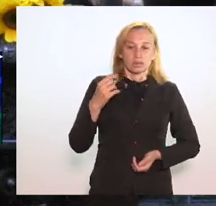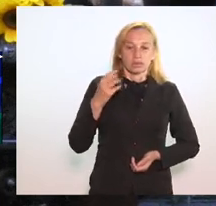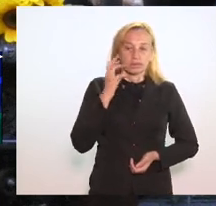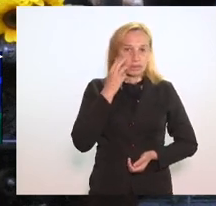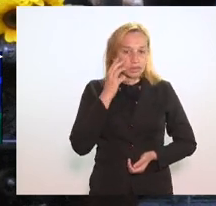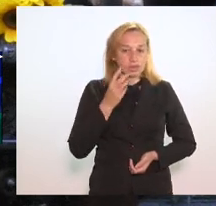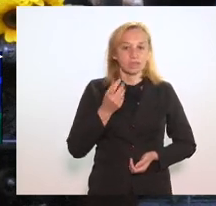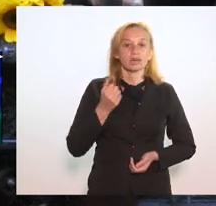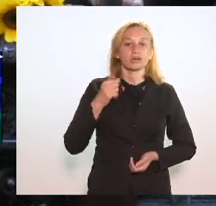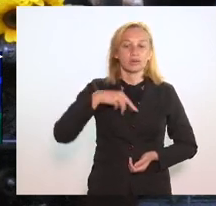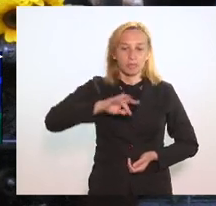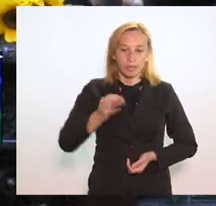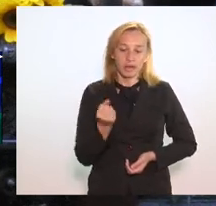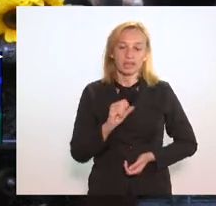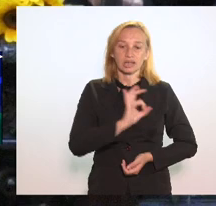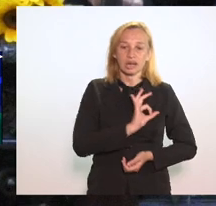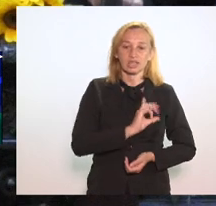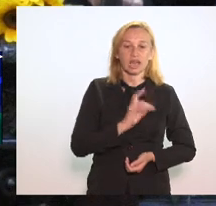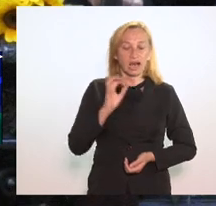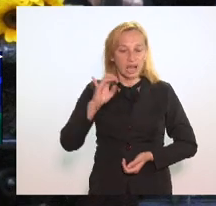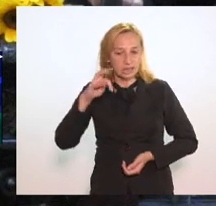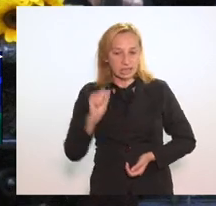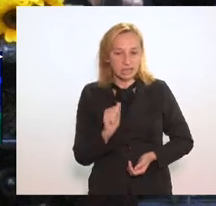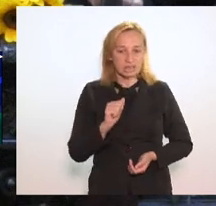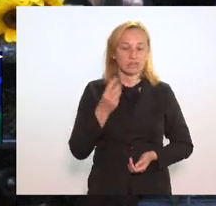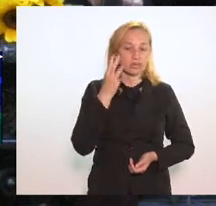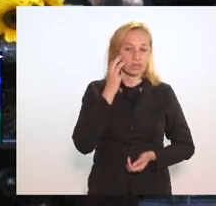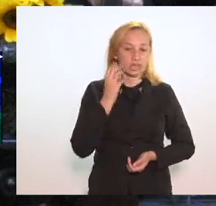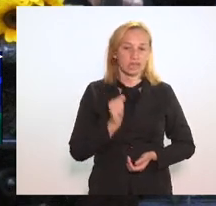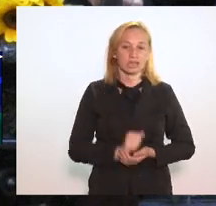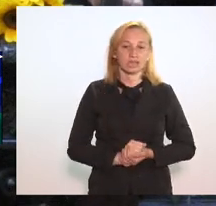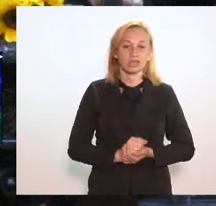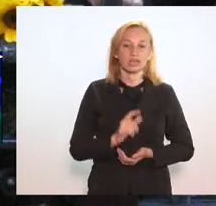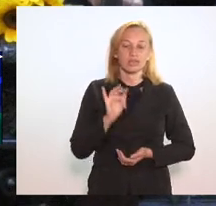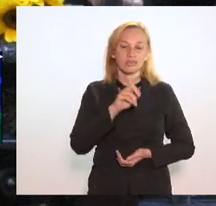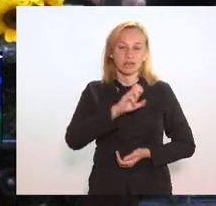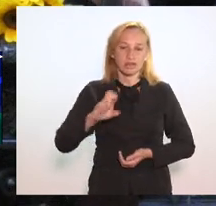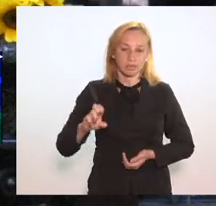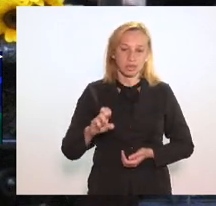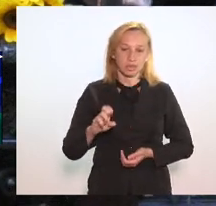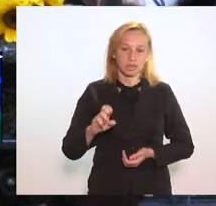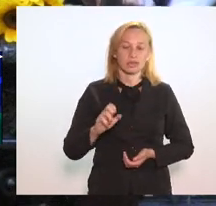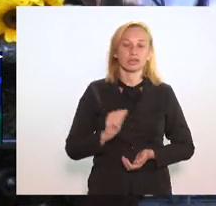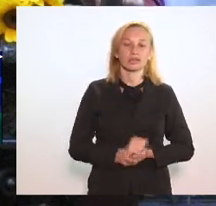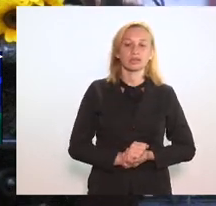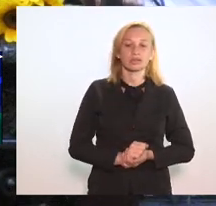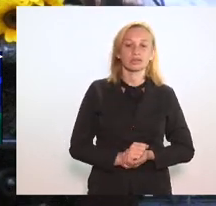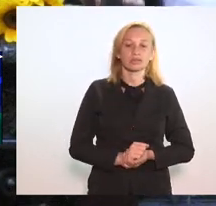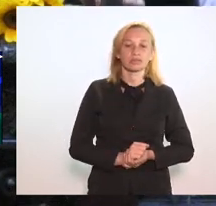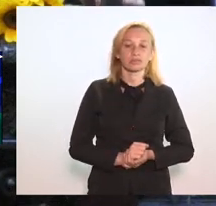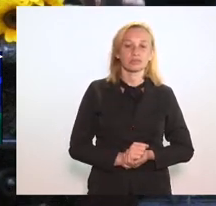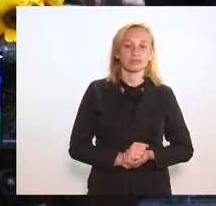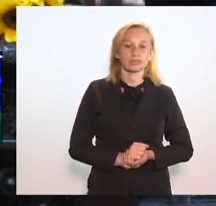enfermeira Rejane Marta Rocha Átila Nunes Valtec Rubens bomtempo e Felipe e Alessandro a